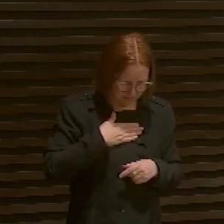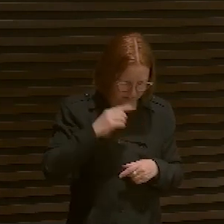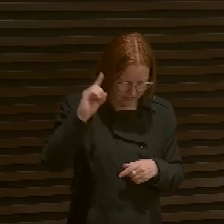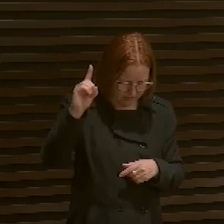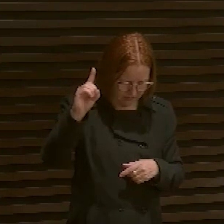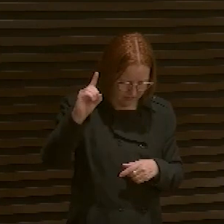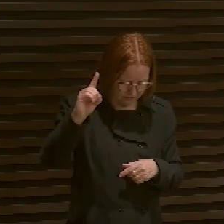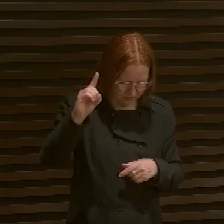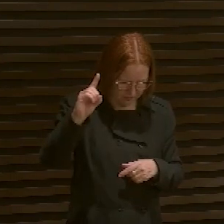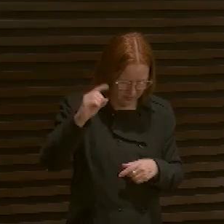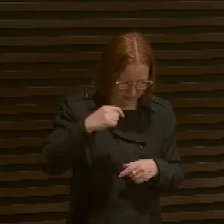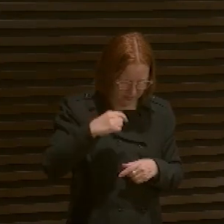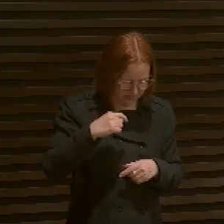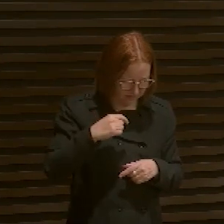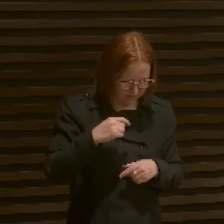propício a mim, pecador.